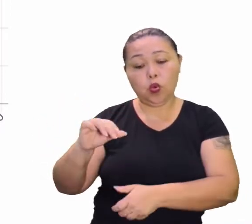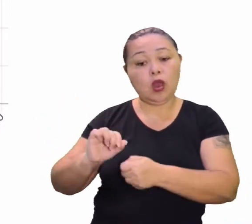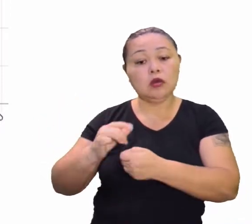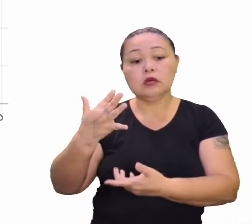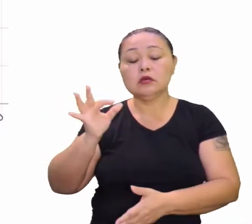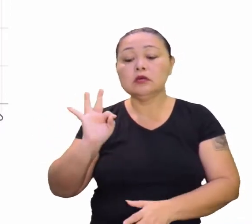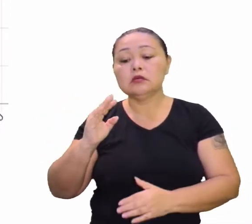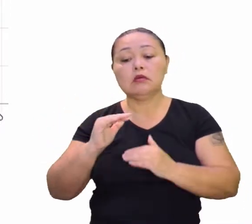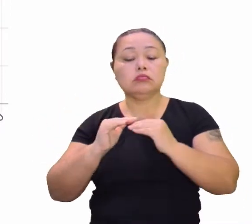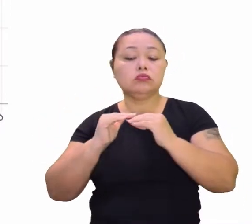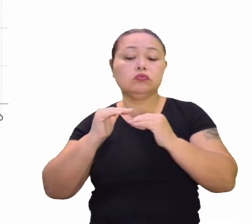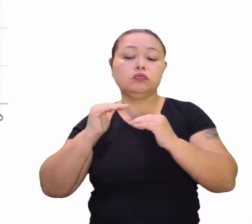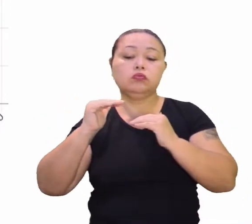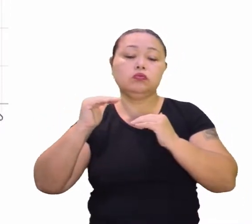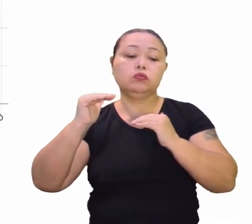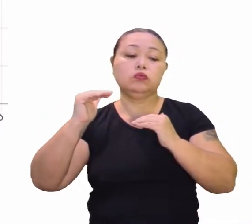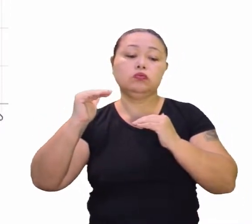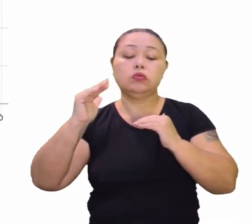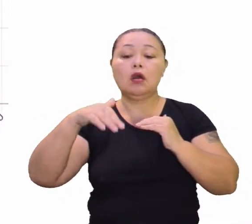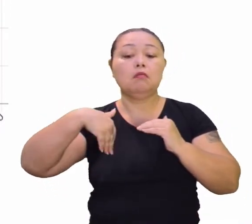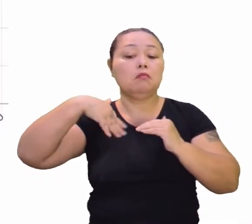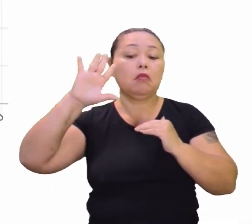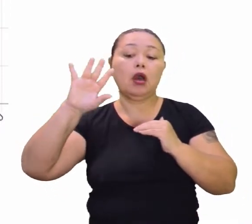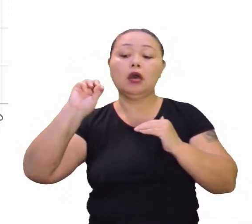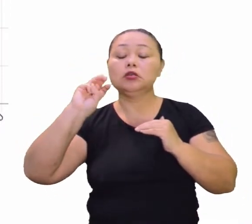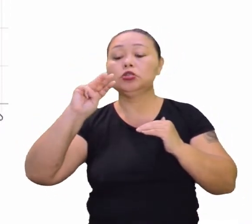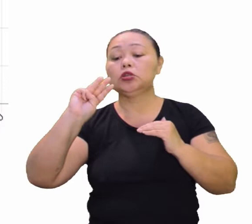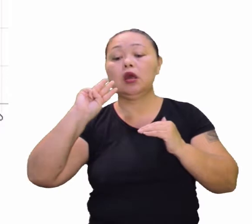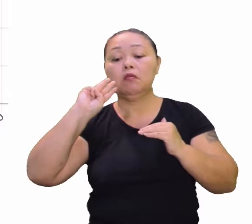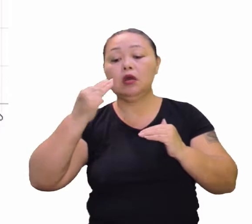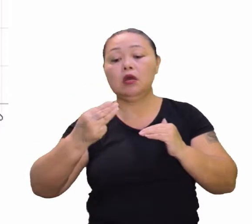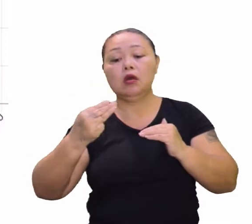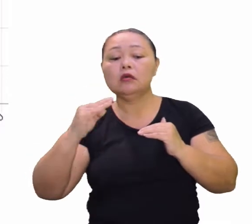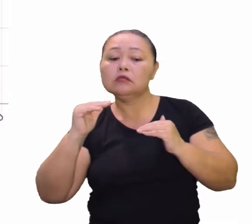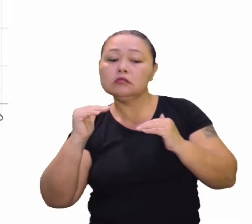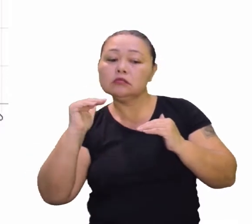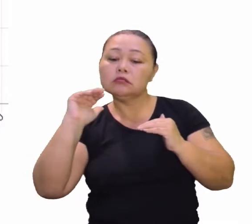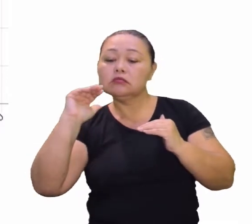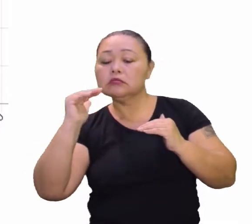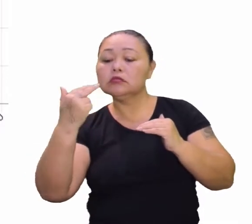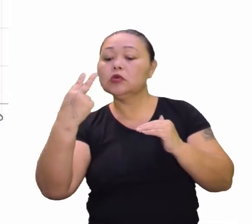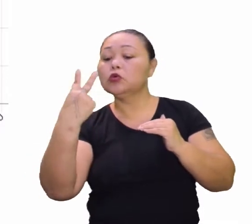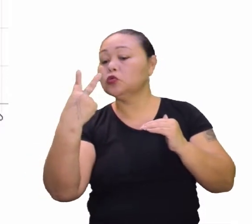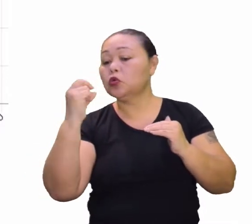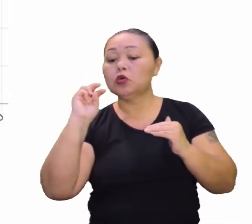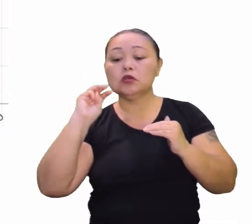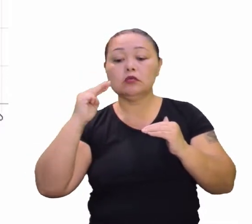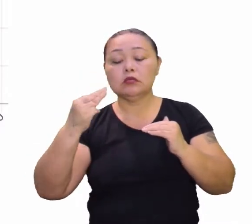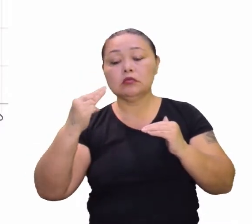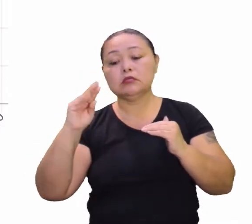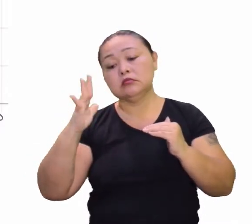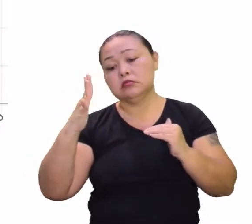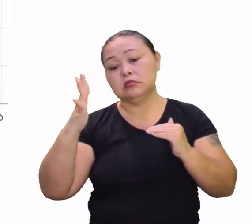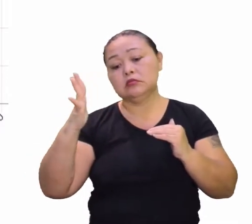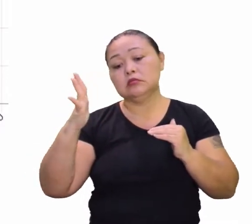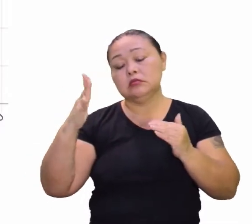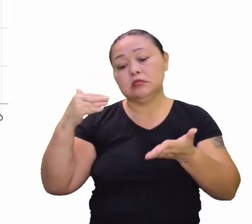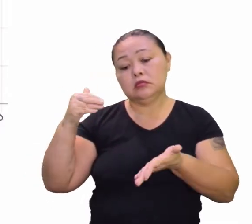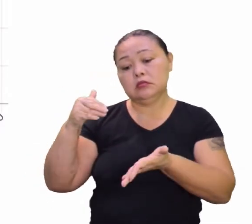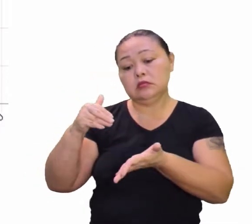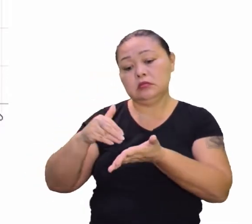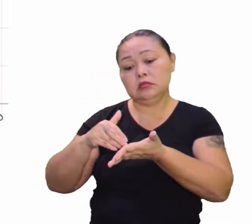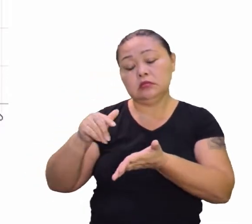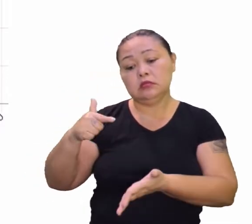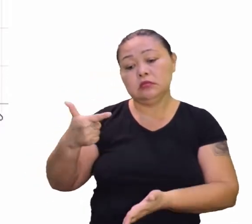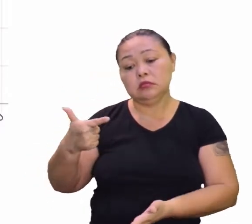uma previsão de crescer, por exemplo, mais de 3 milhões aí. Não chega aí, chega um pouquinho mais que 2 milhões de pessoas a previsão,